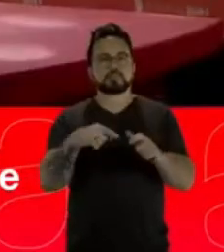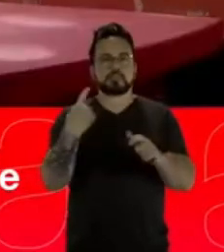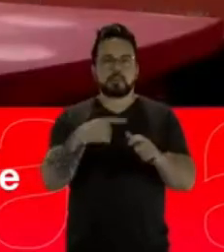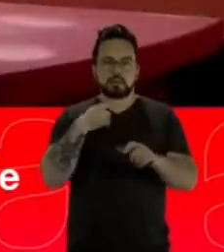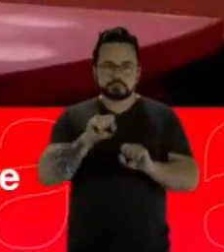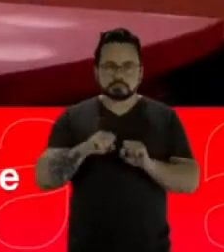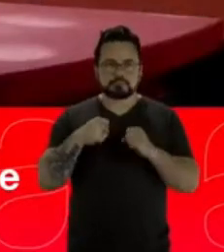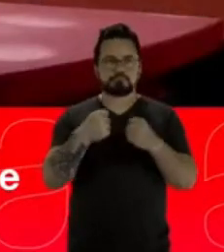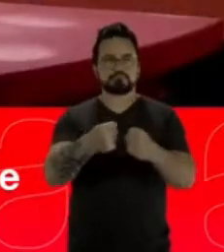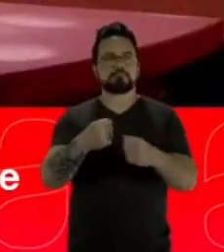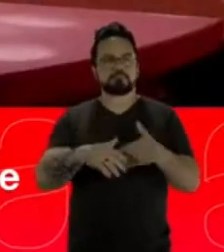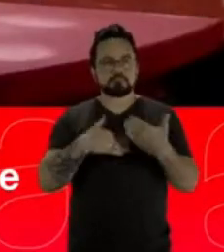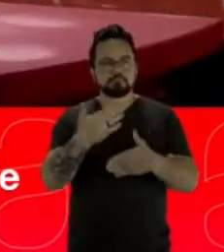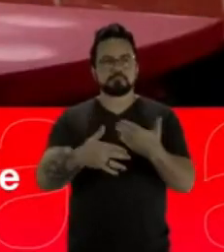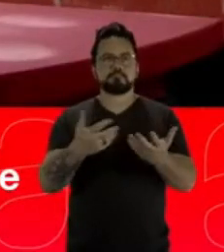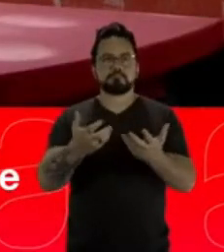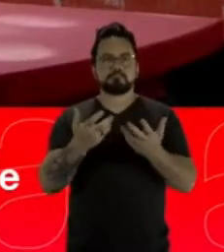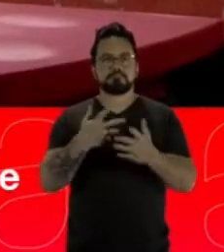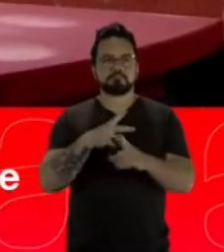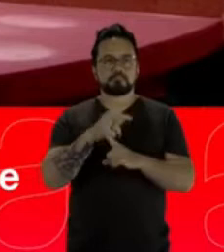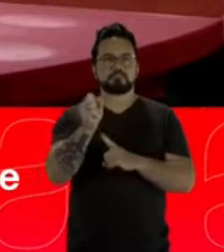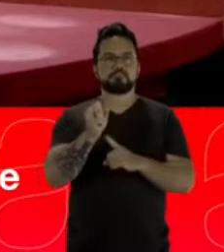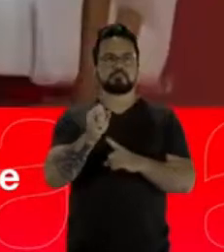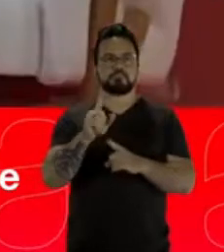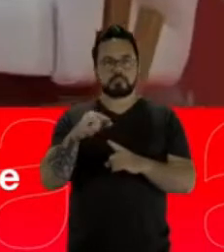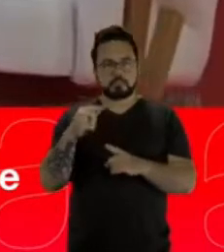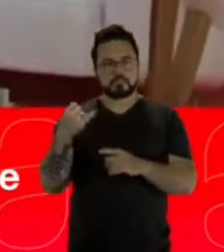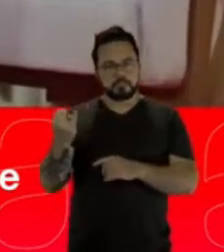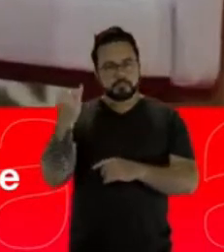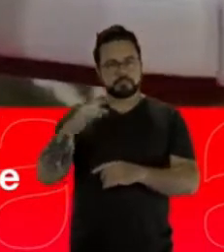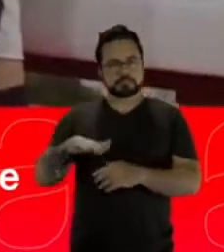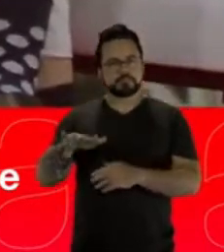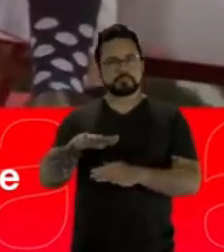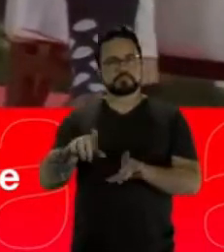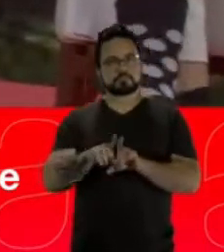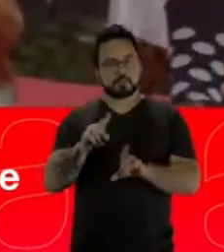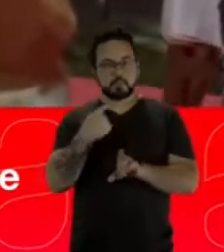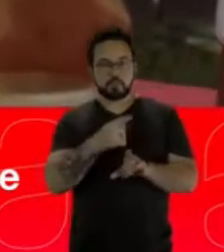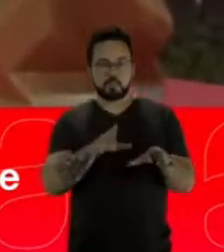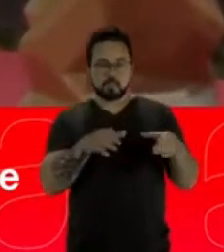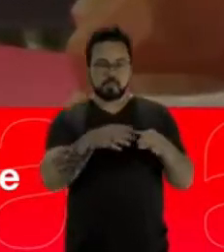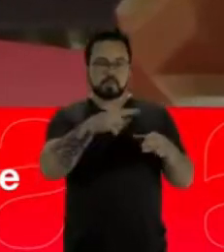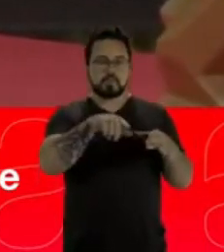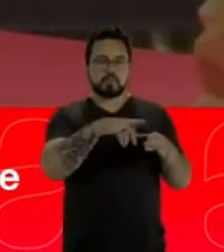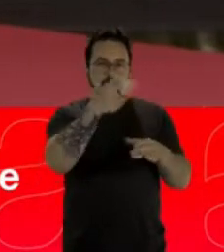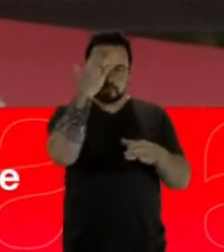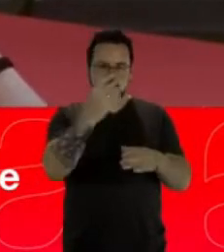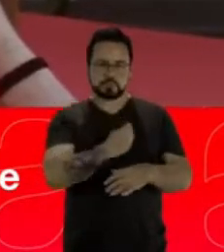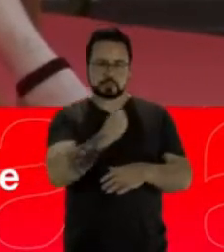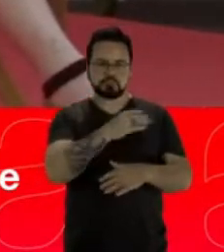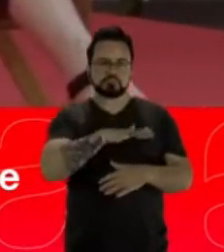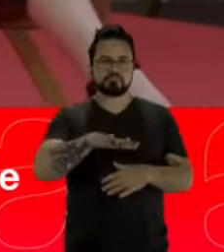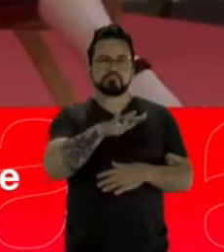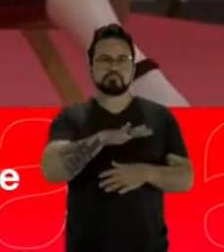buscando e a gente espera muito conquistar, né? Porque realmente é muito necessário, não só para as nossas comunidades, pessoas que estão ali vivendo